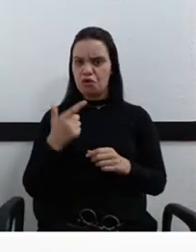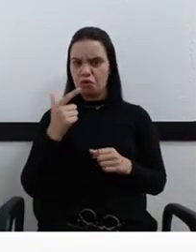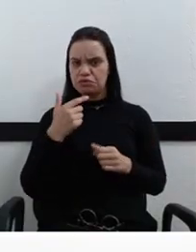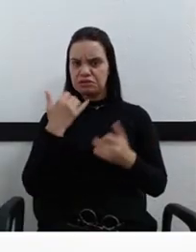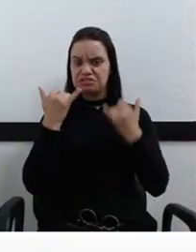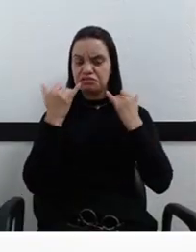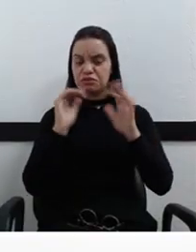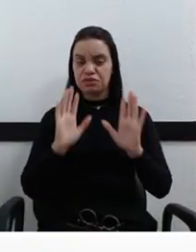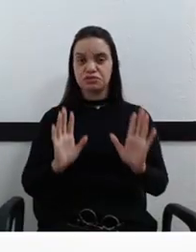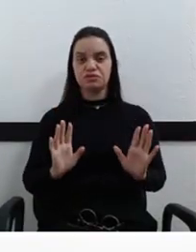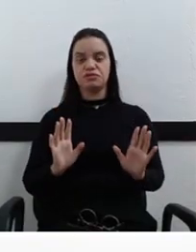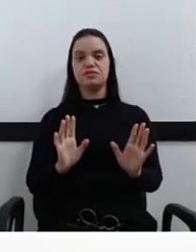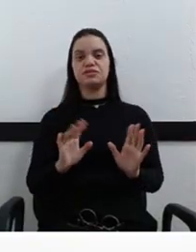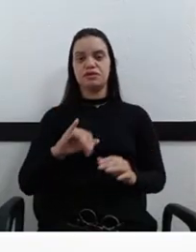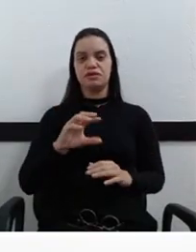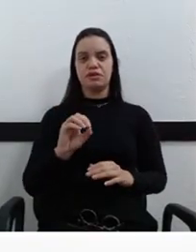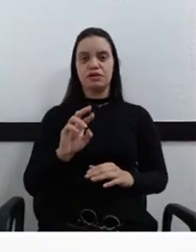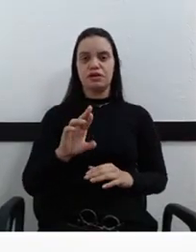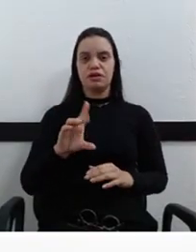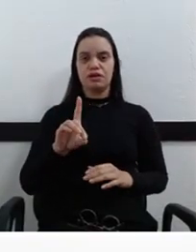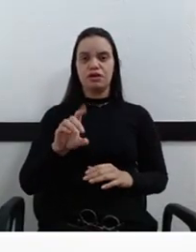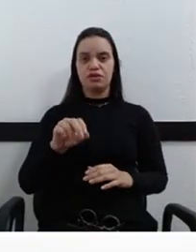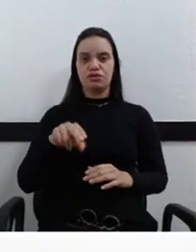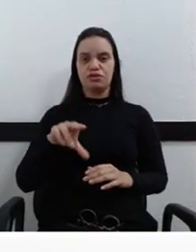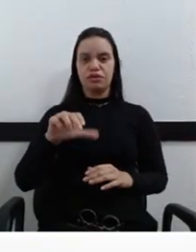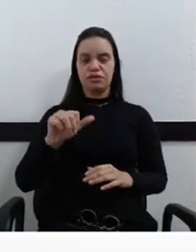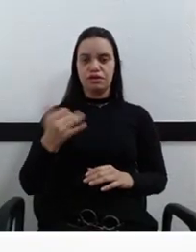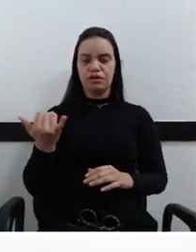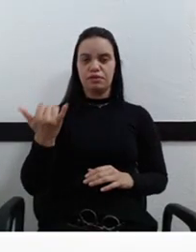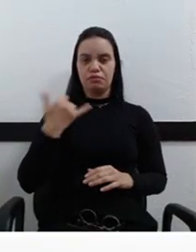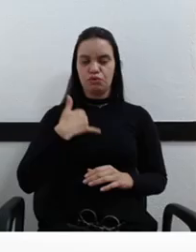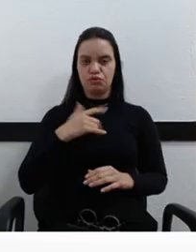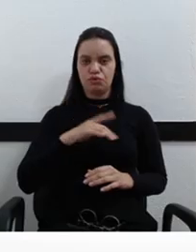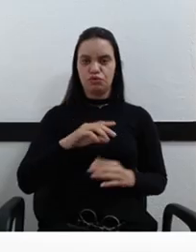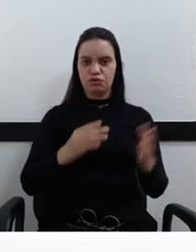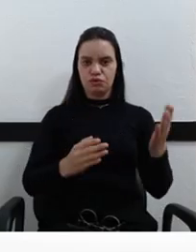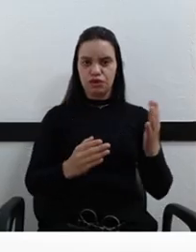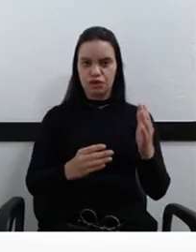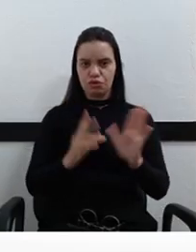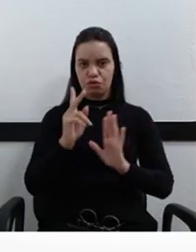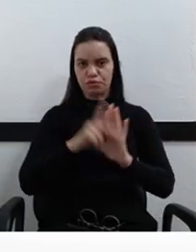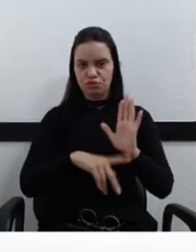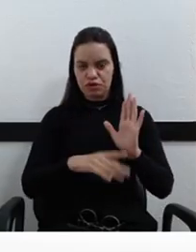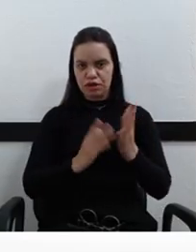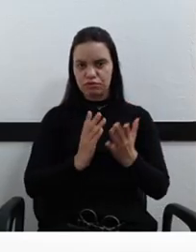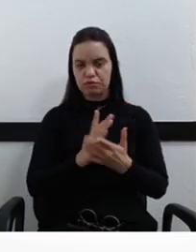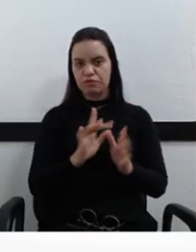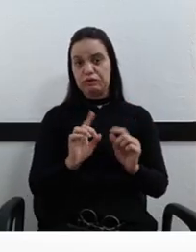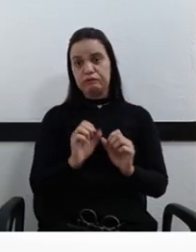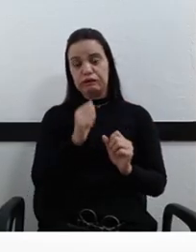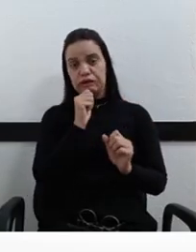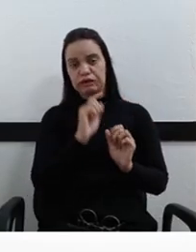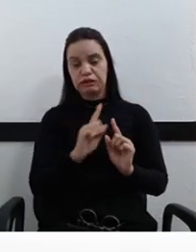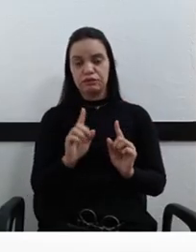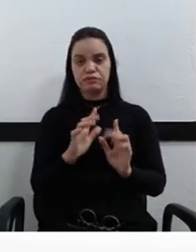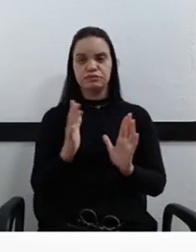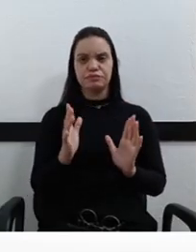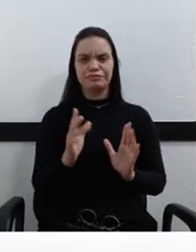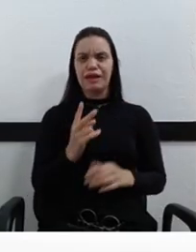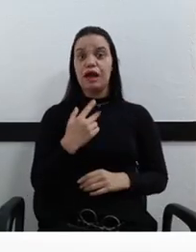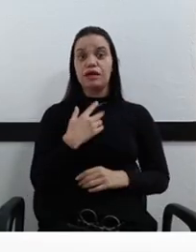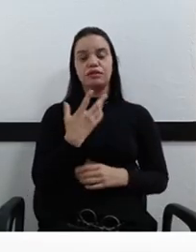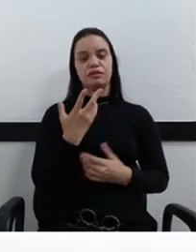presidente Jordana até noticiou agora há pouco que o projeto ainda não foi à votação. E me parece que nesse